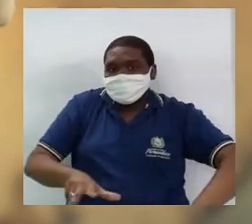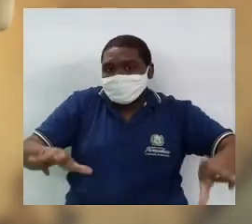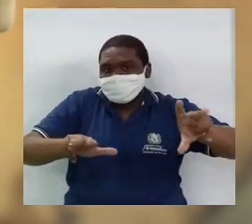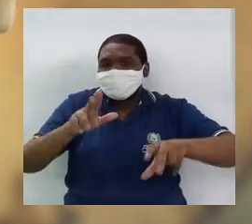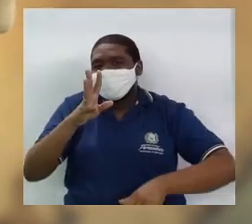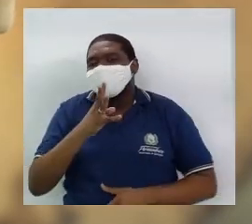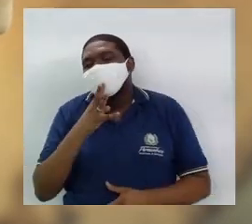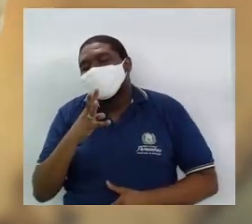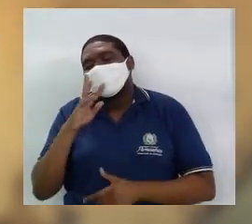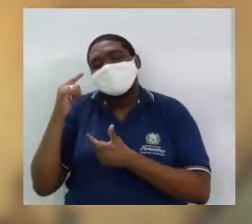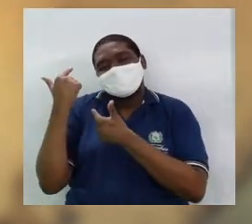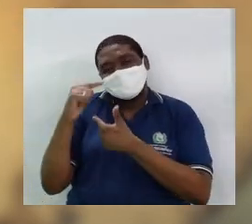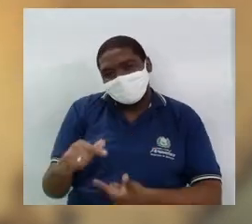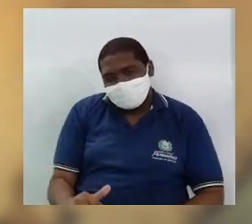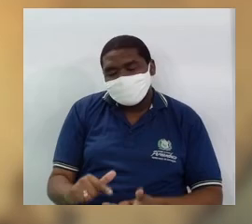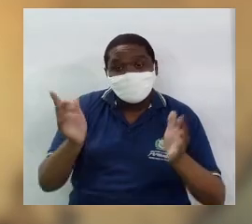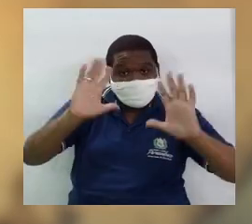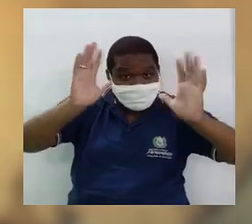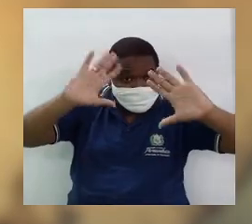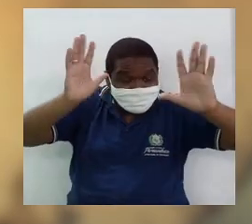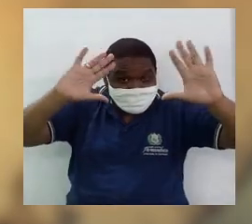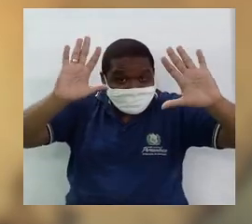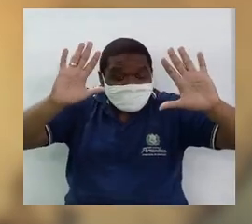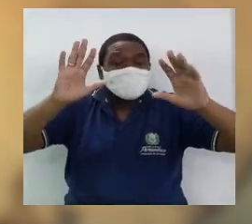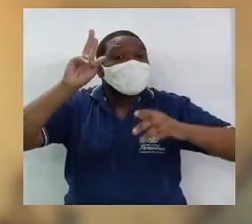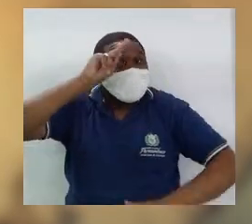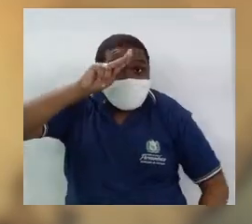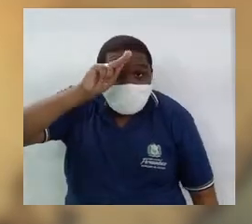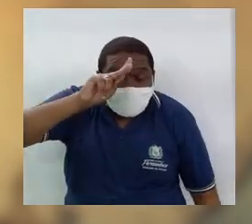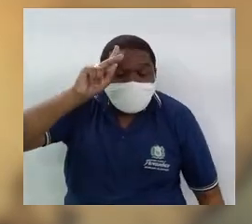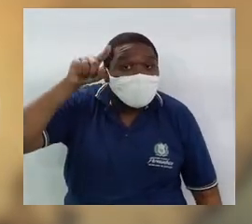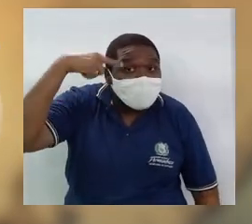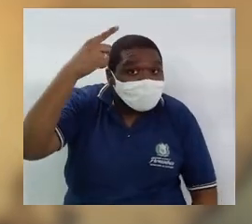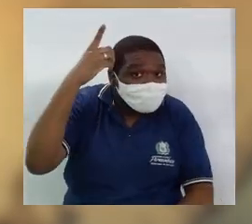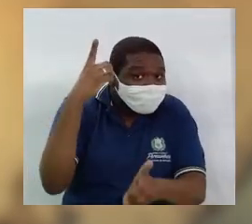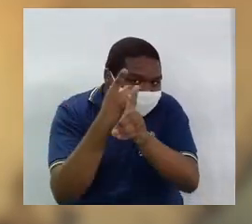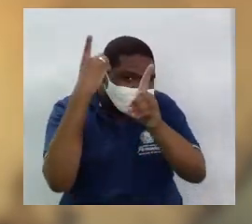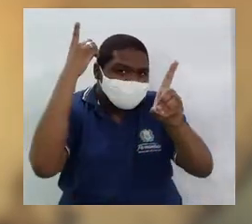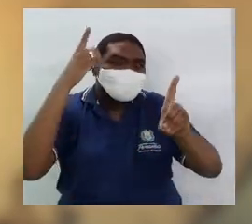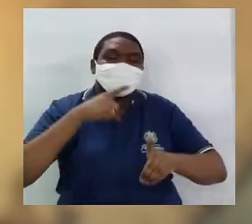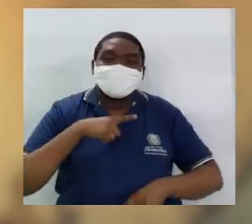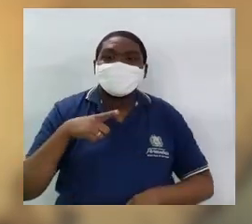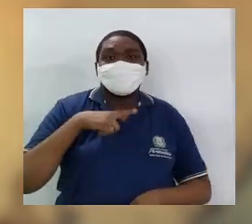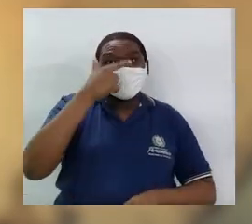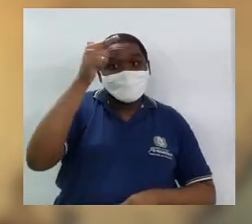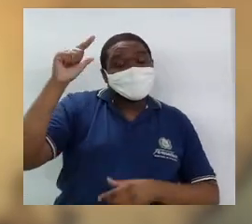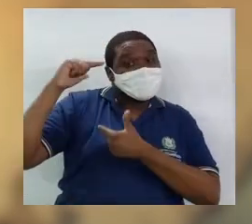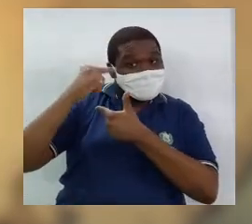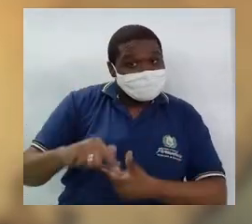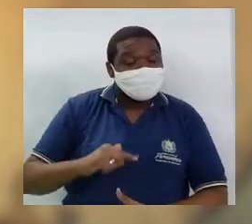as demais tradições. Até mais, e lembrem-se, próximo encontro, temos uma outra